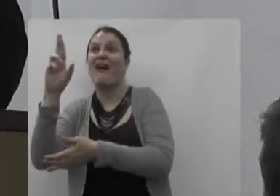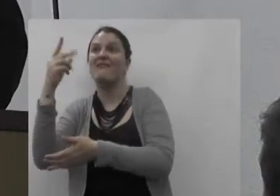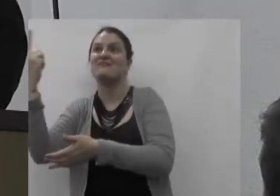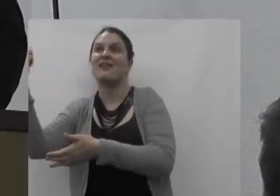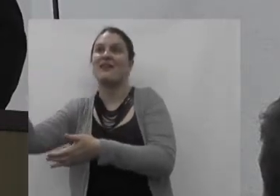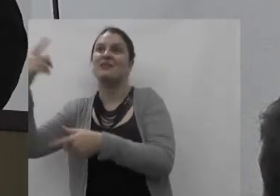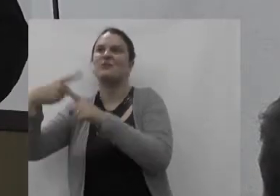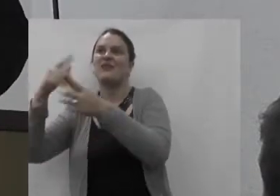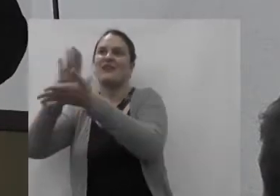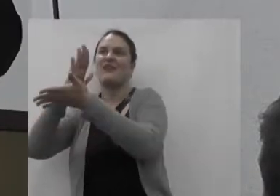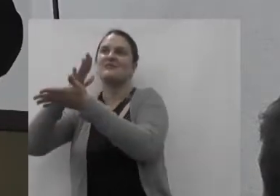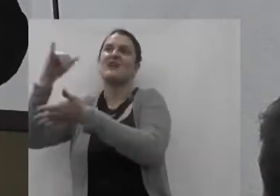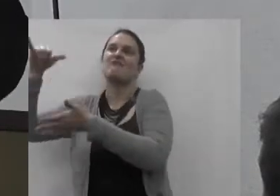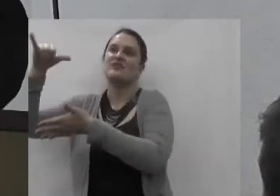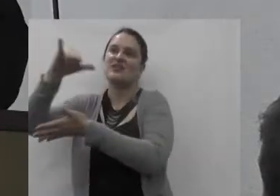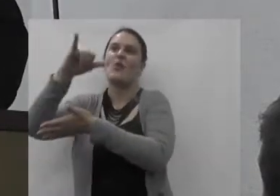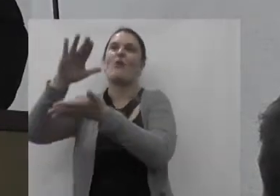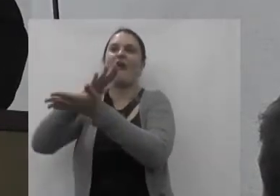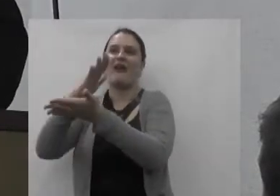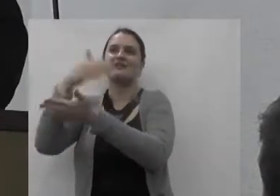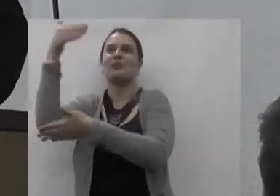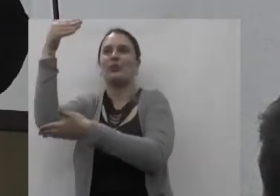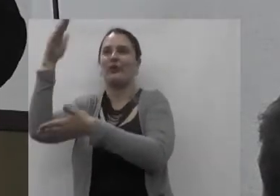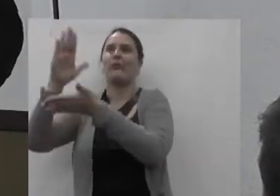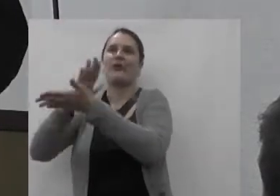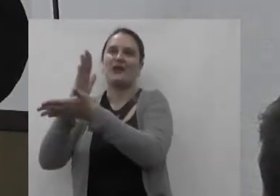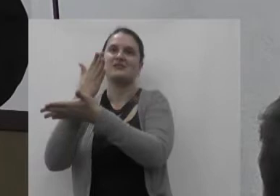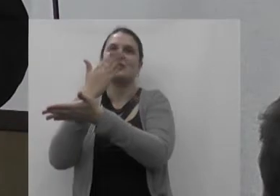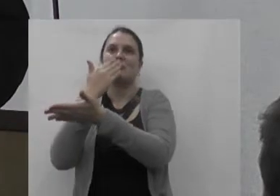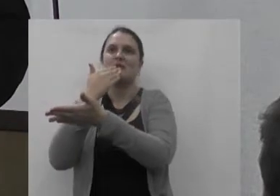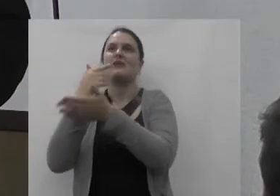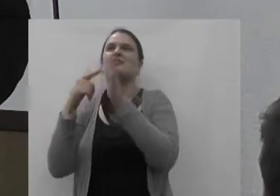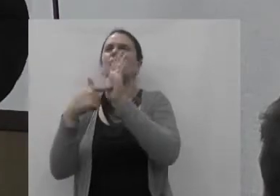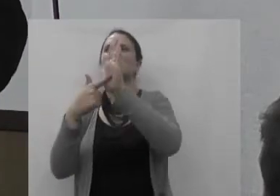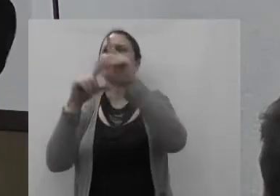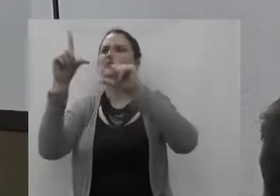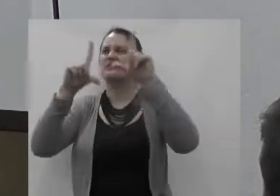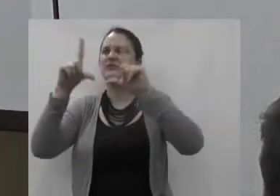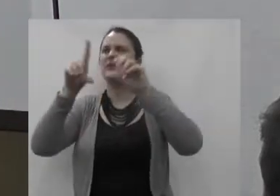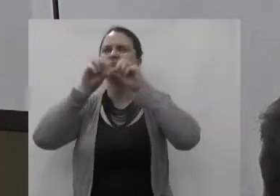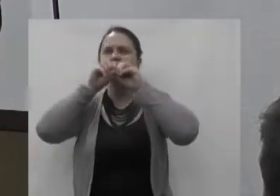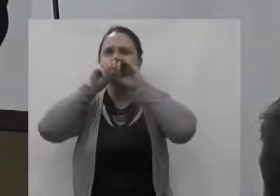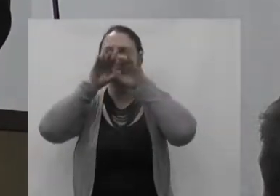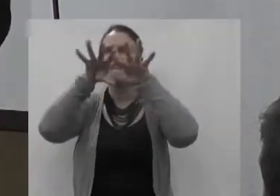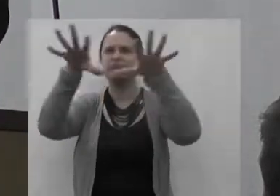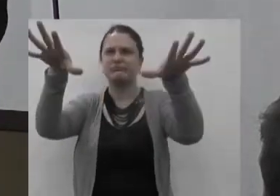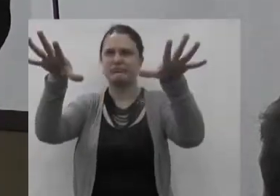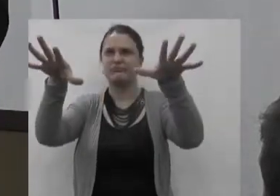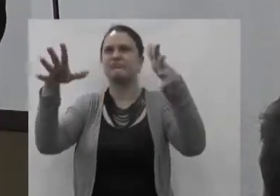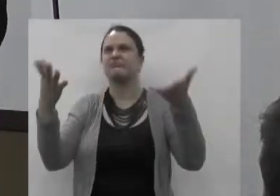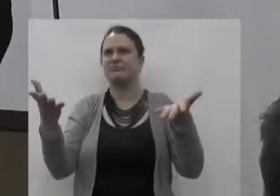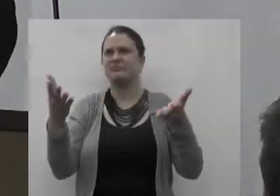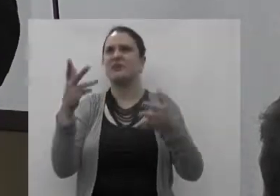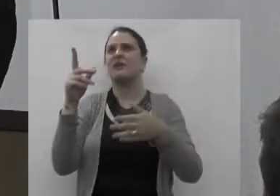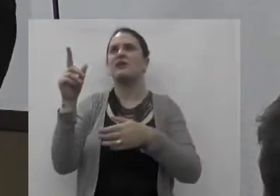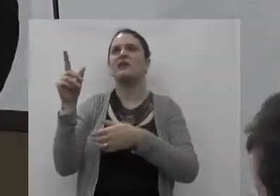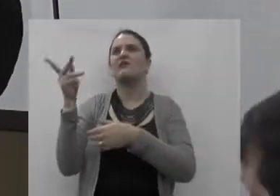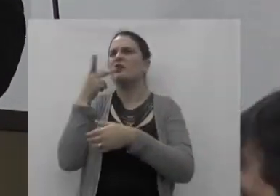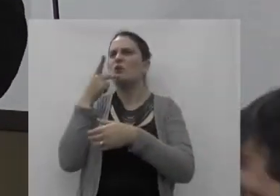cada um deles, porque foi isso que aconteceu e a reportagem trouxe isso. Mas o que esta lei